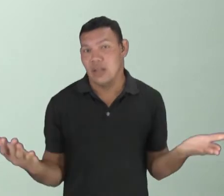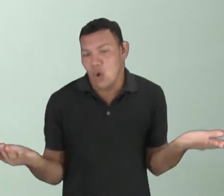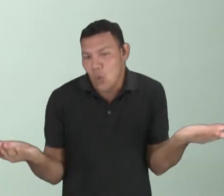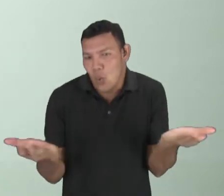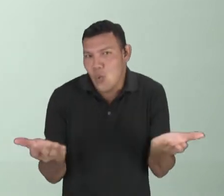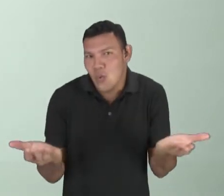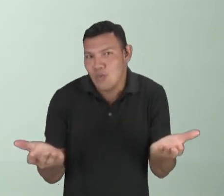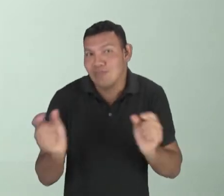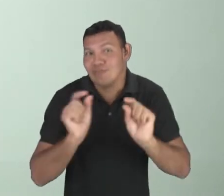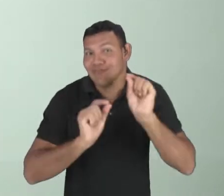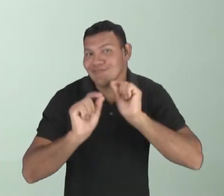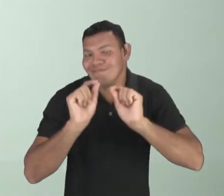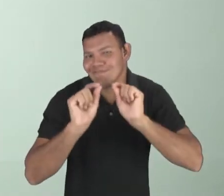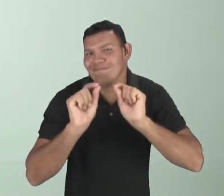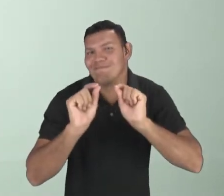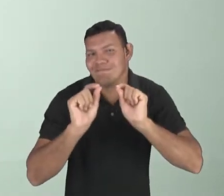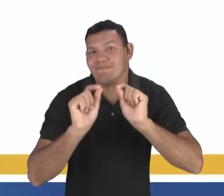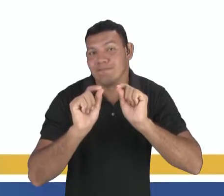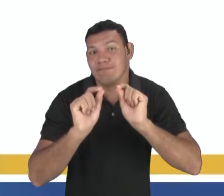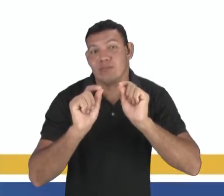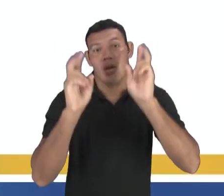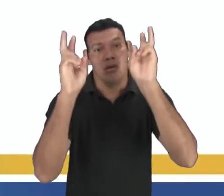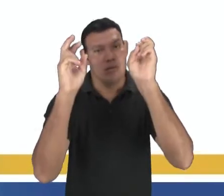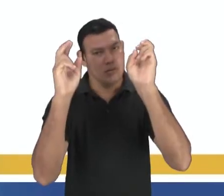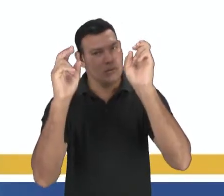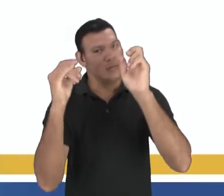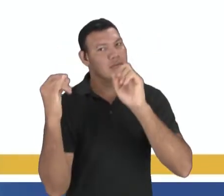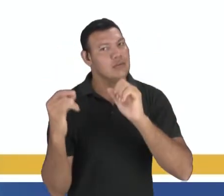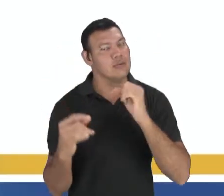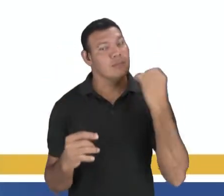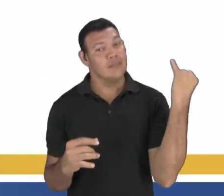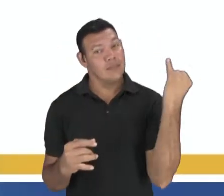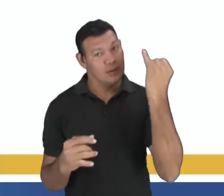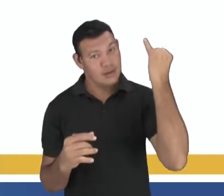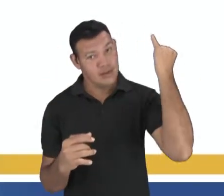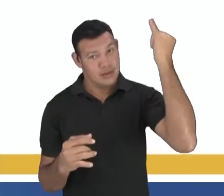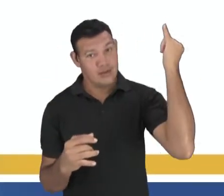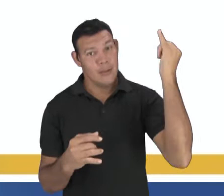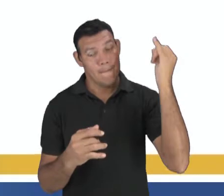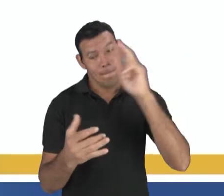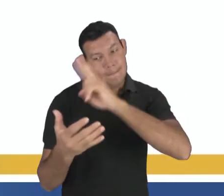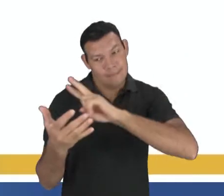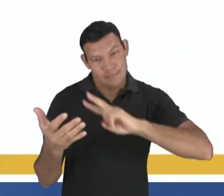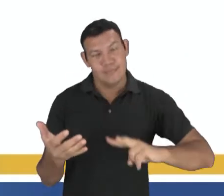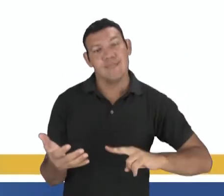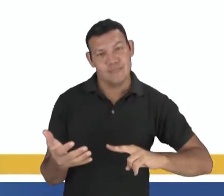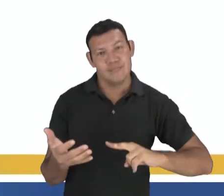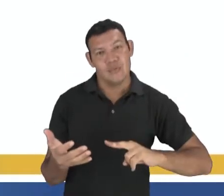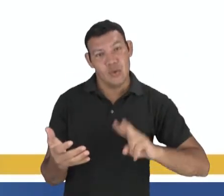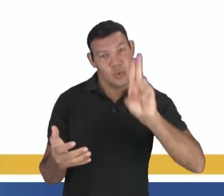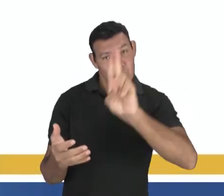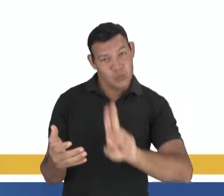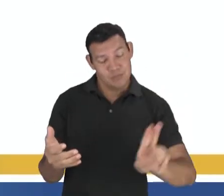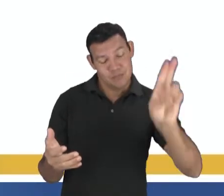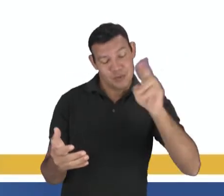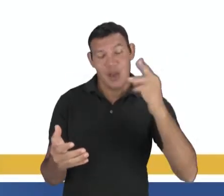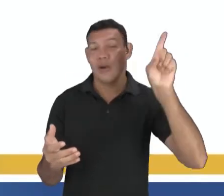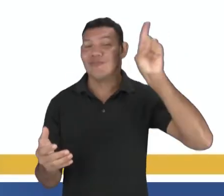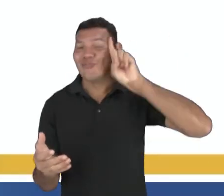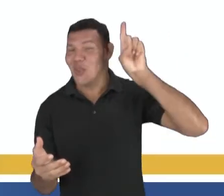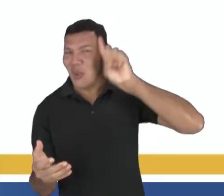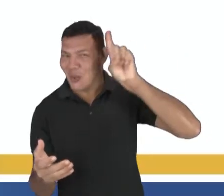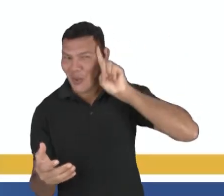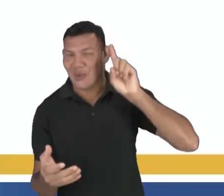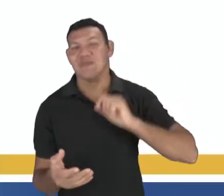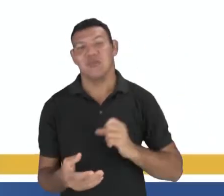de hoje, ela vai falar sobre a importância da leitura aplicada ao cotidiano. Isso,